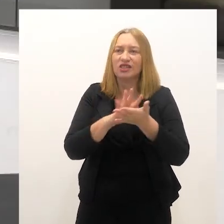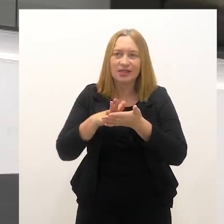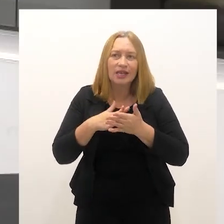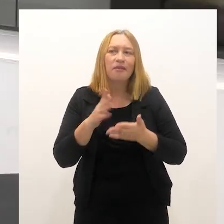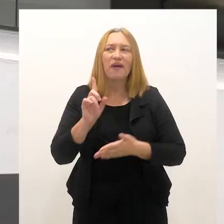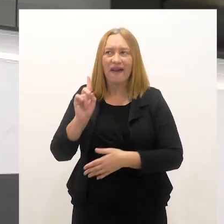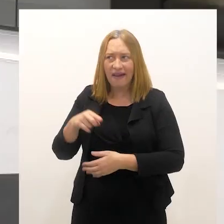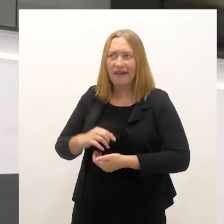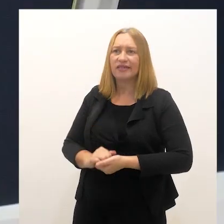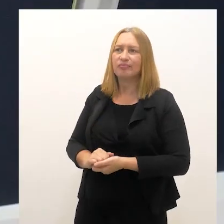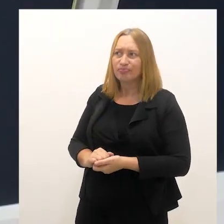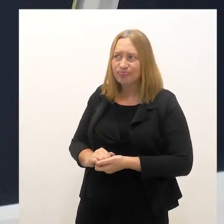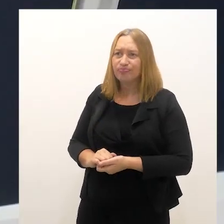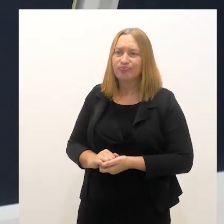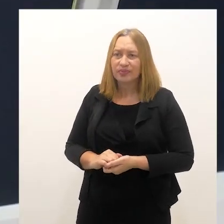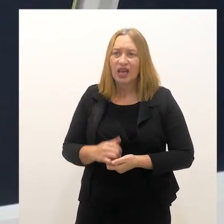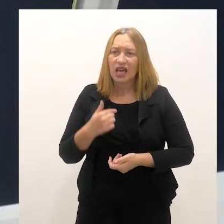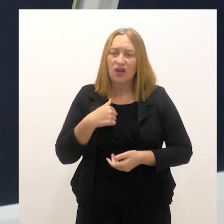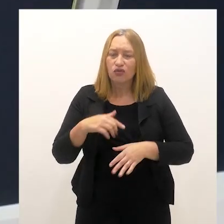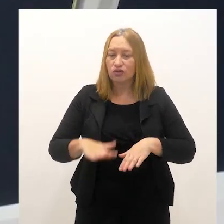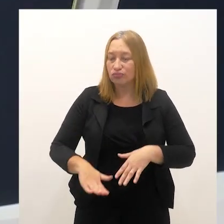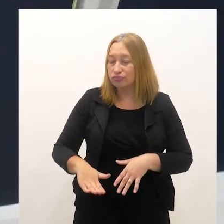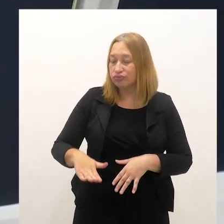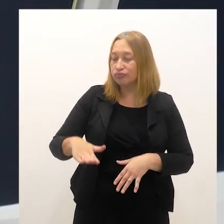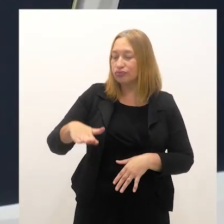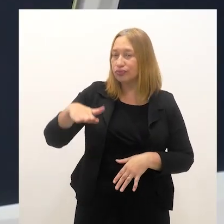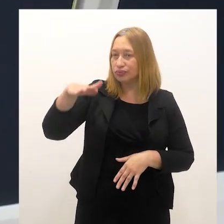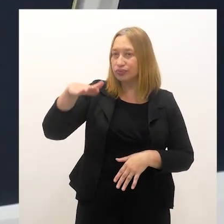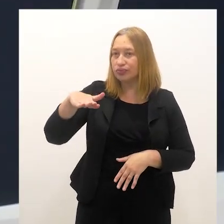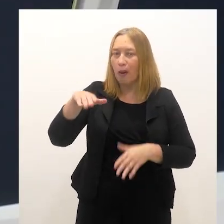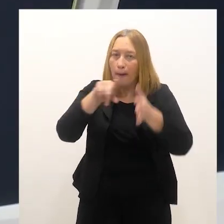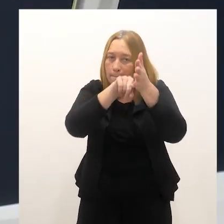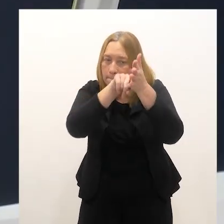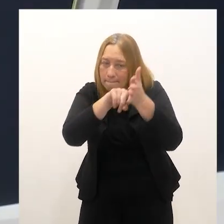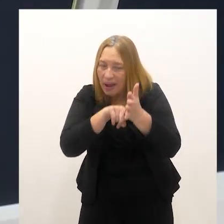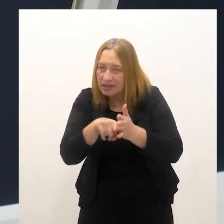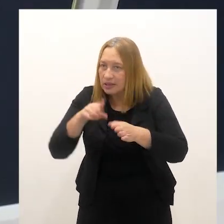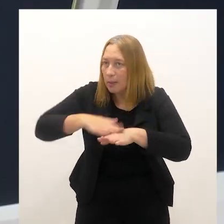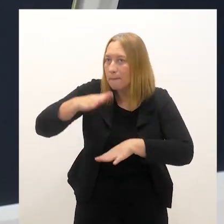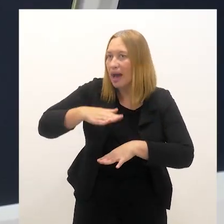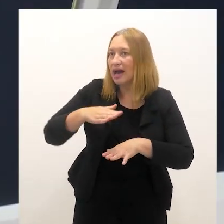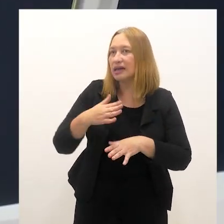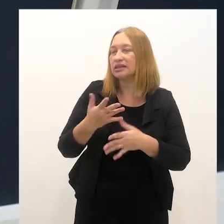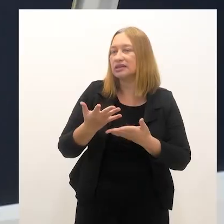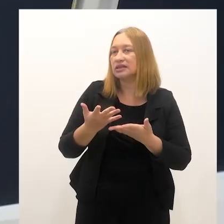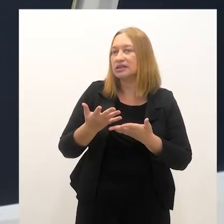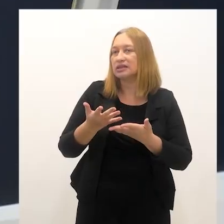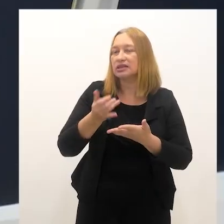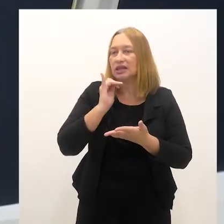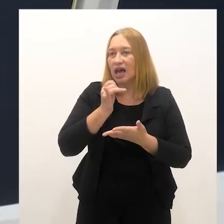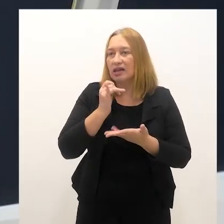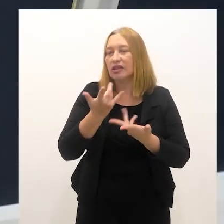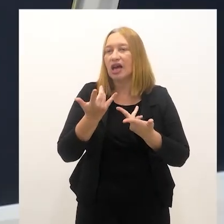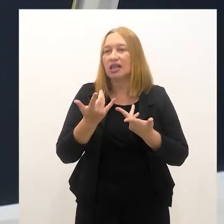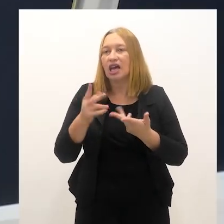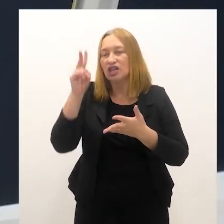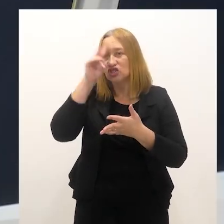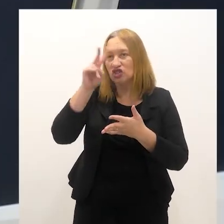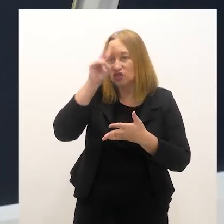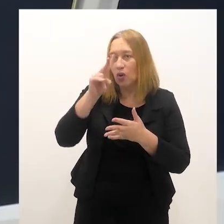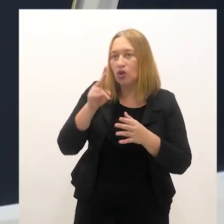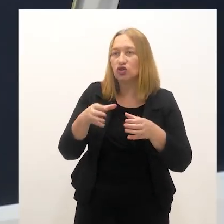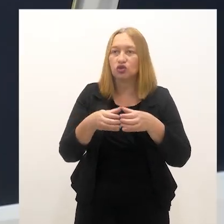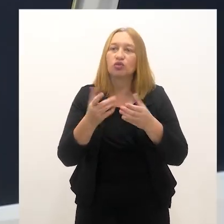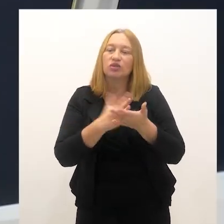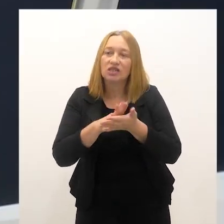de samba, né? Pois é. E conforme eu fui crescendo, eu fui pesquisando mais sobre, né, as histórias das escolas